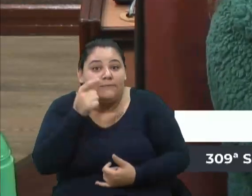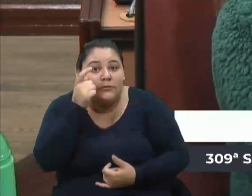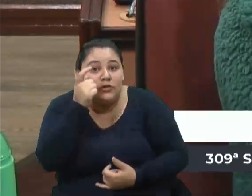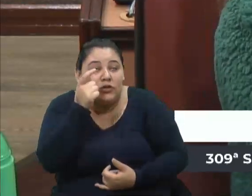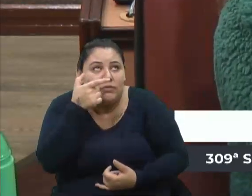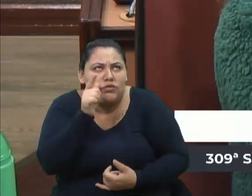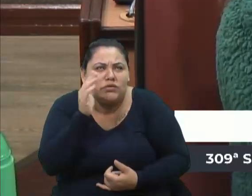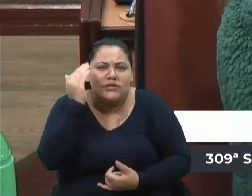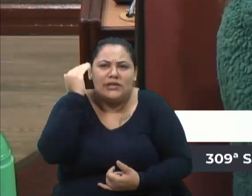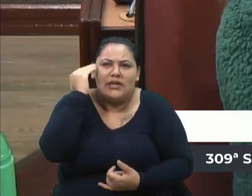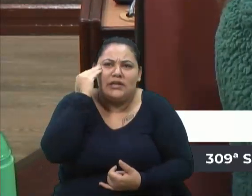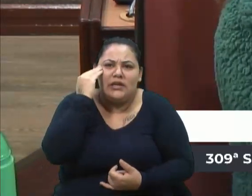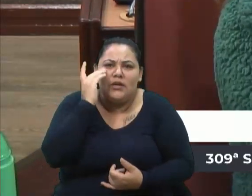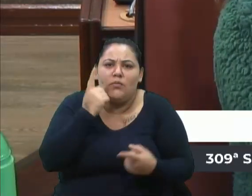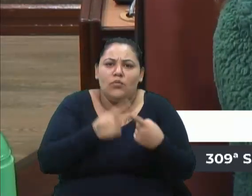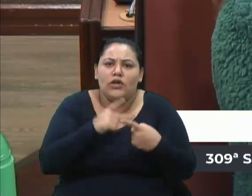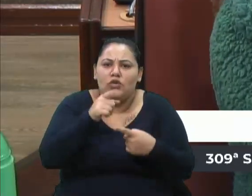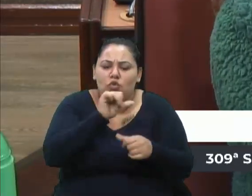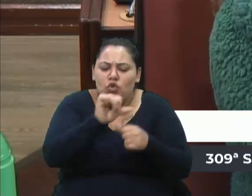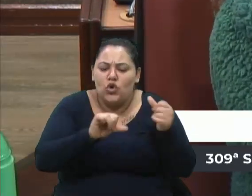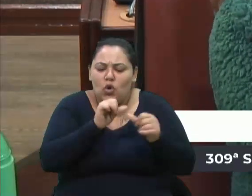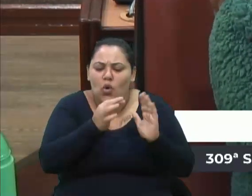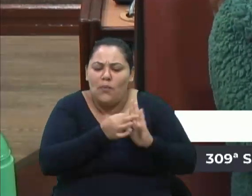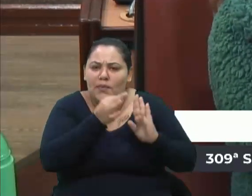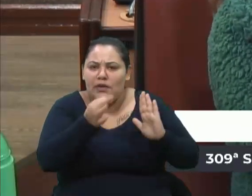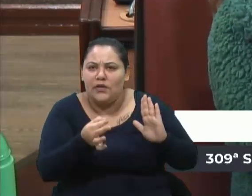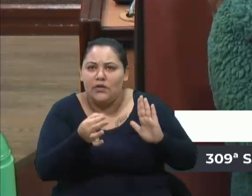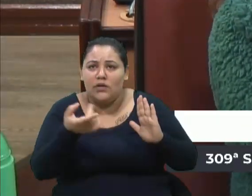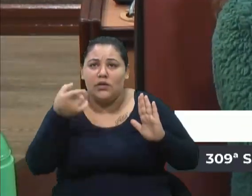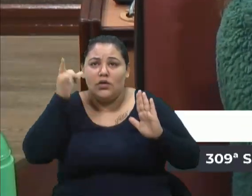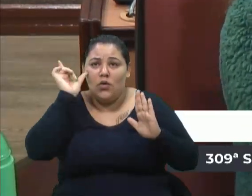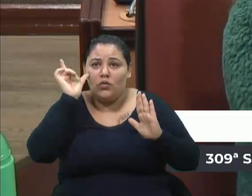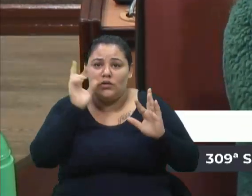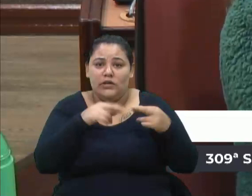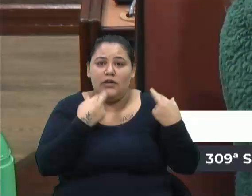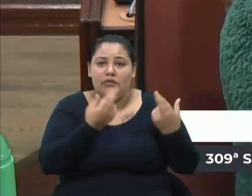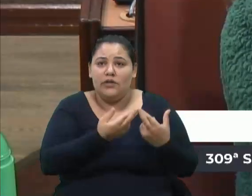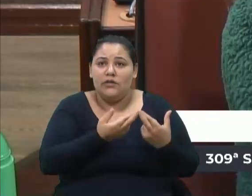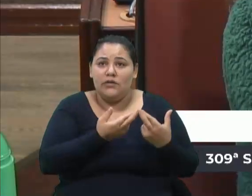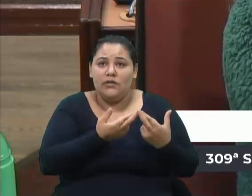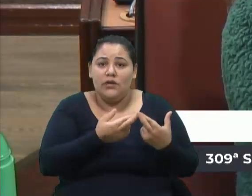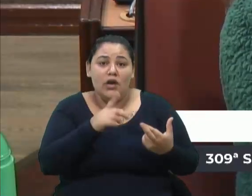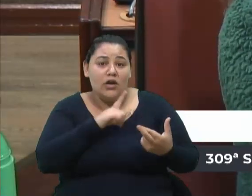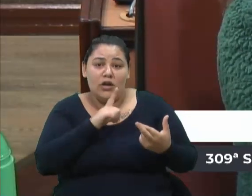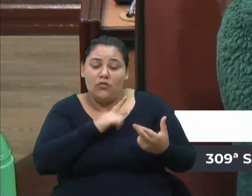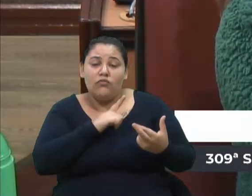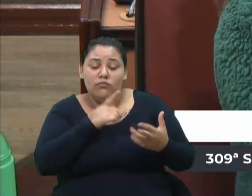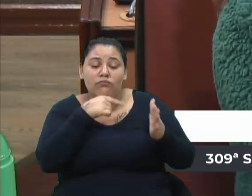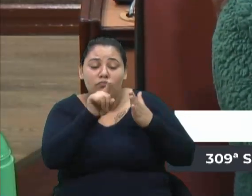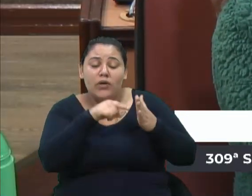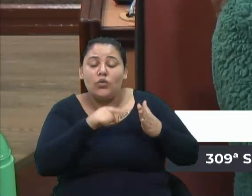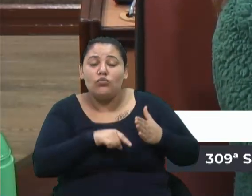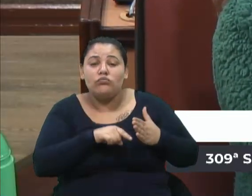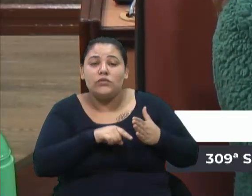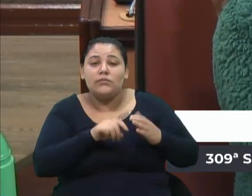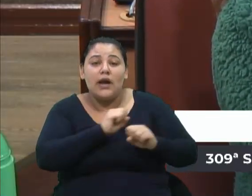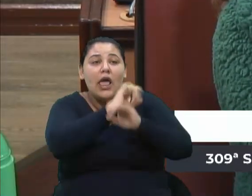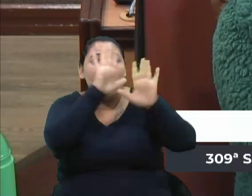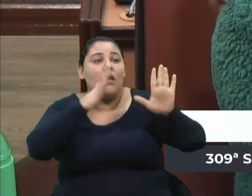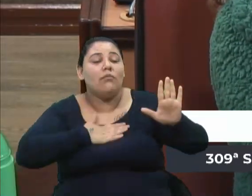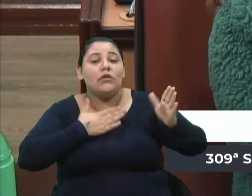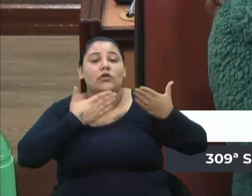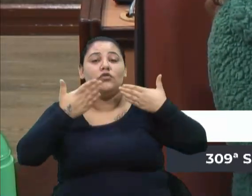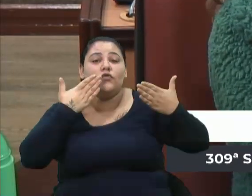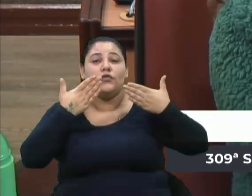entender porque o Senhor tinha mudado de opinião e ontem na reunião de base eu tirei minhas dúvidas a respeito disso até porque aqui Vereador